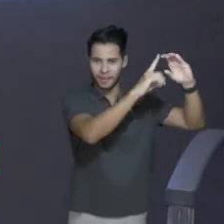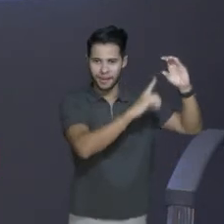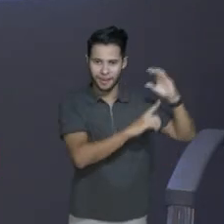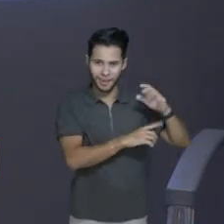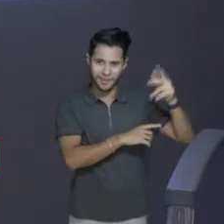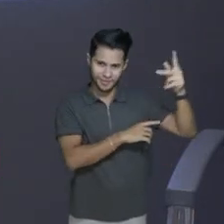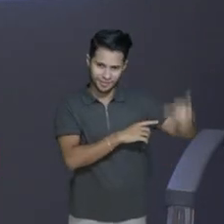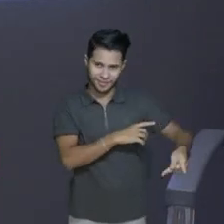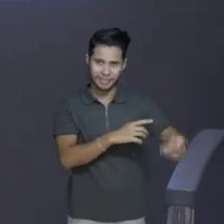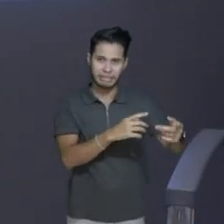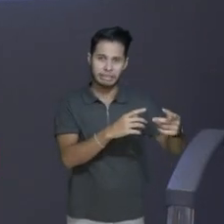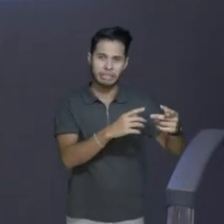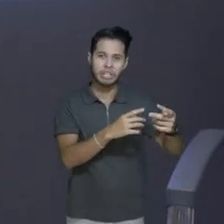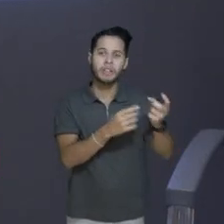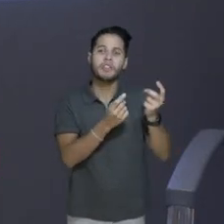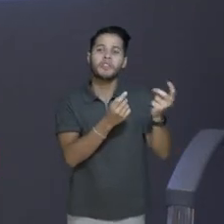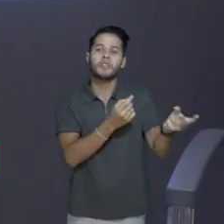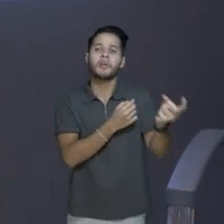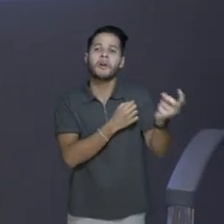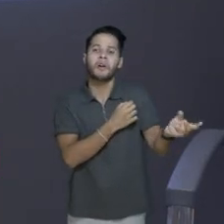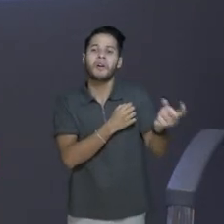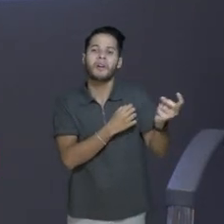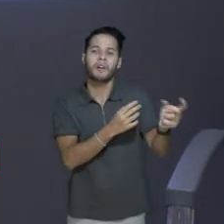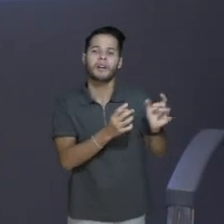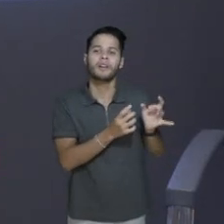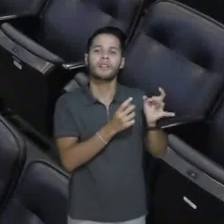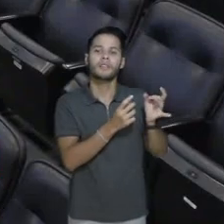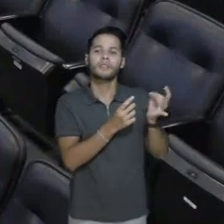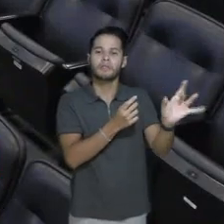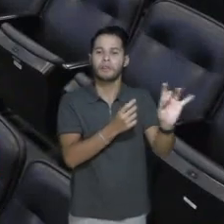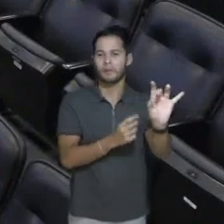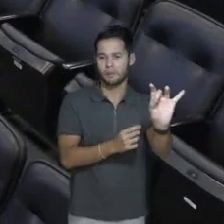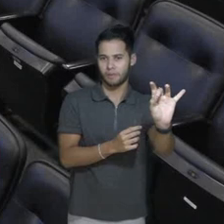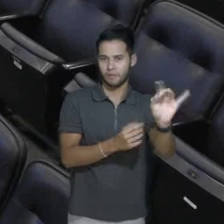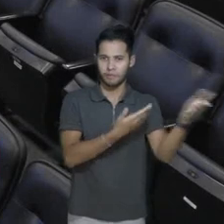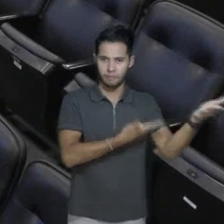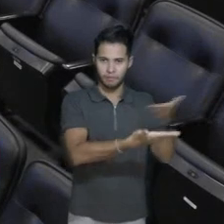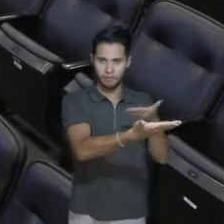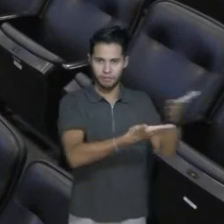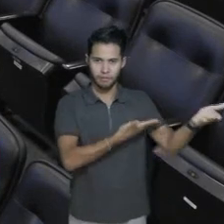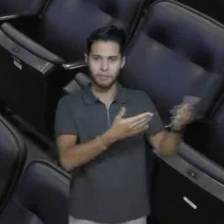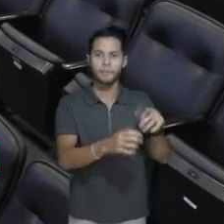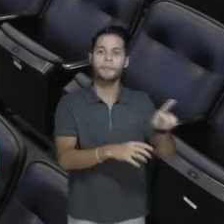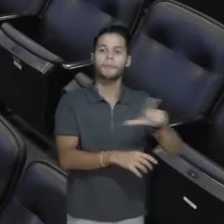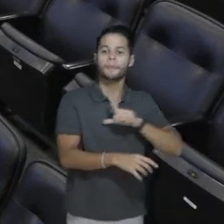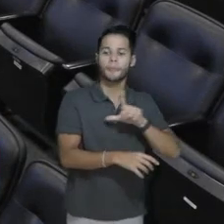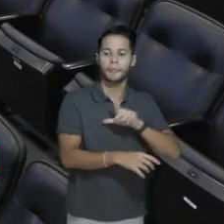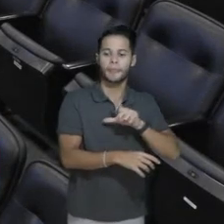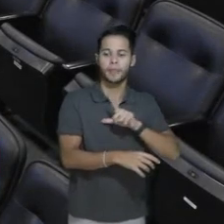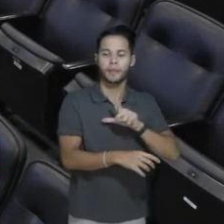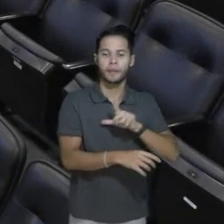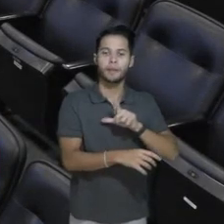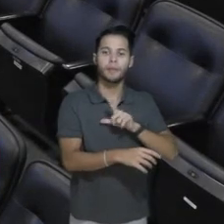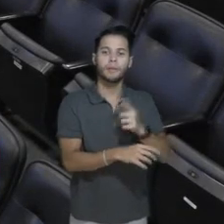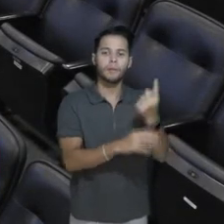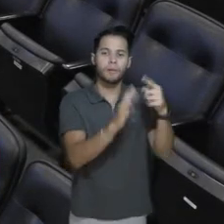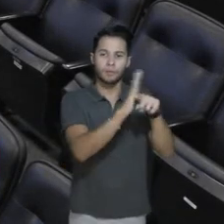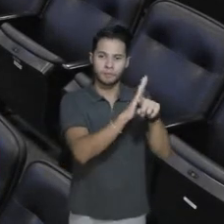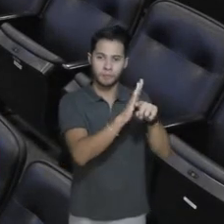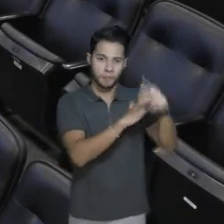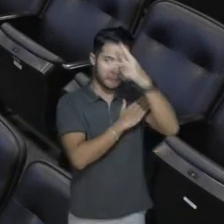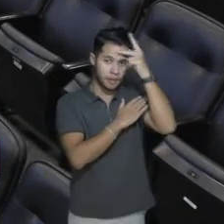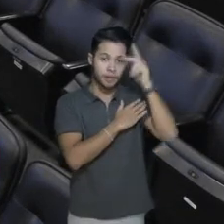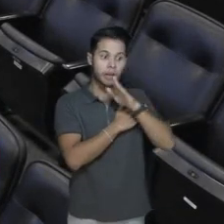qual que foi o nosso objetivo nosso target naquela época eram ele fez uma pesquisa Porque como ele andava em todas as comunidades ele